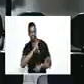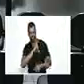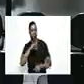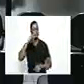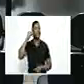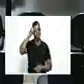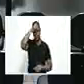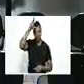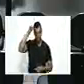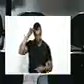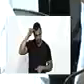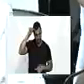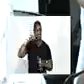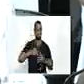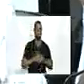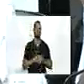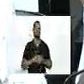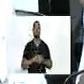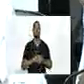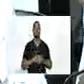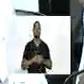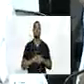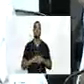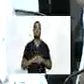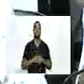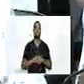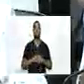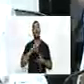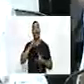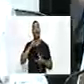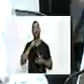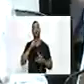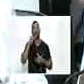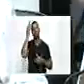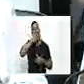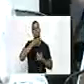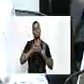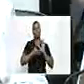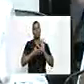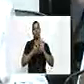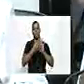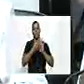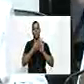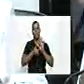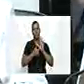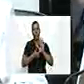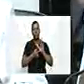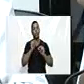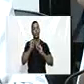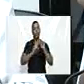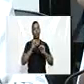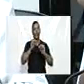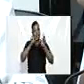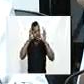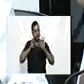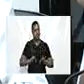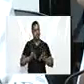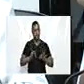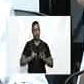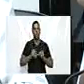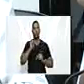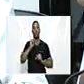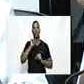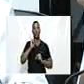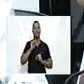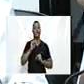públicos municipais eh é uma prova eh inequívoca de